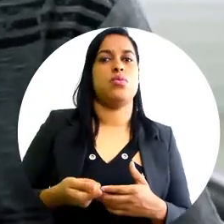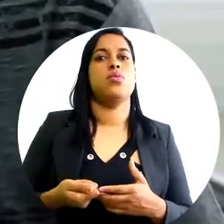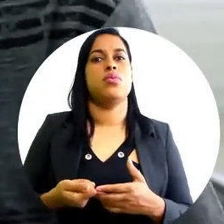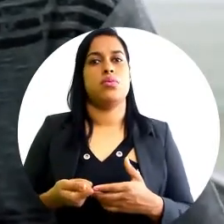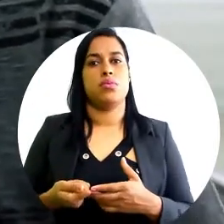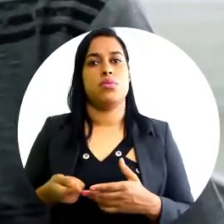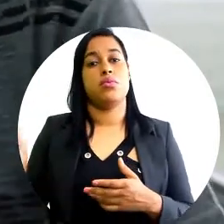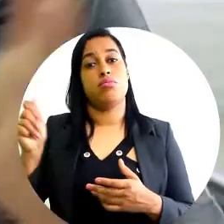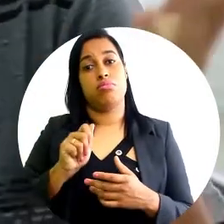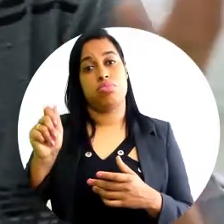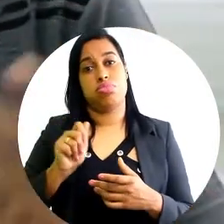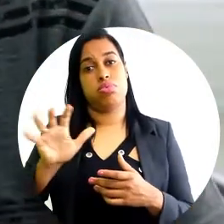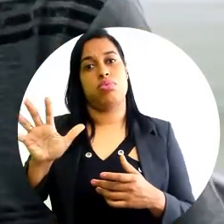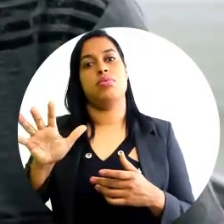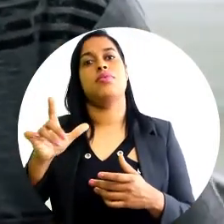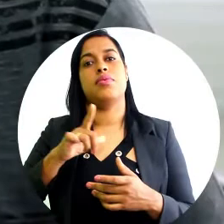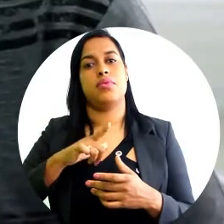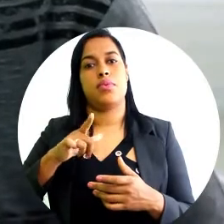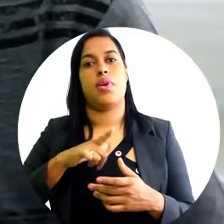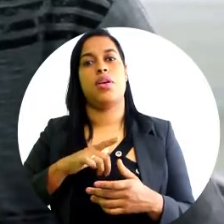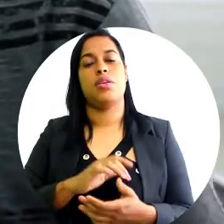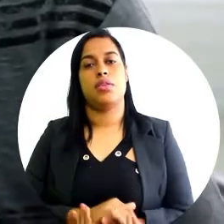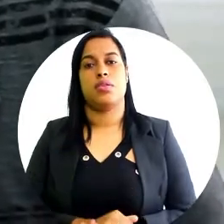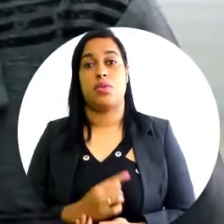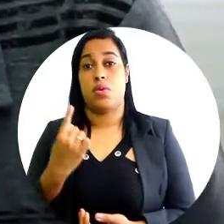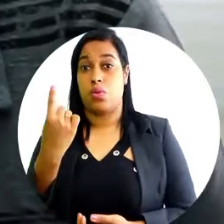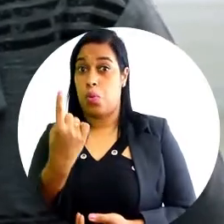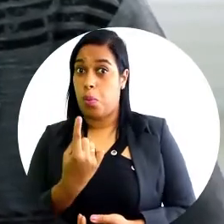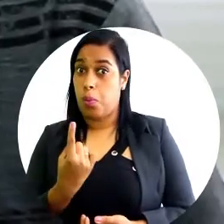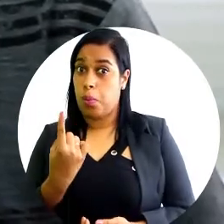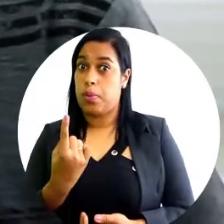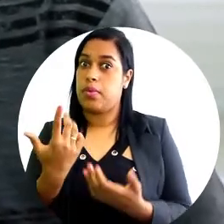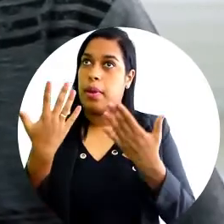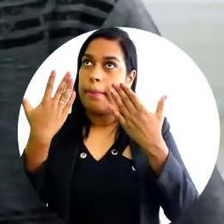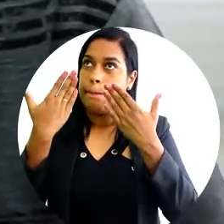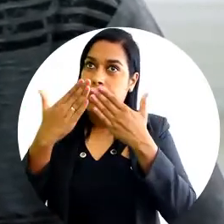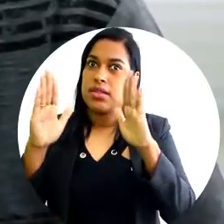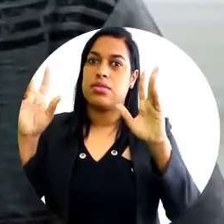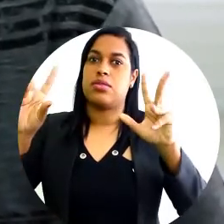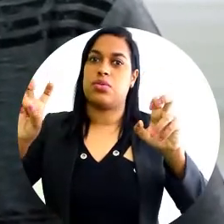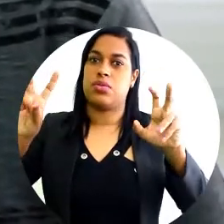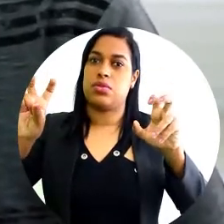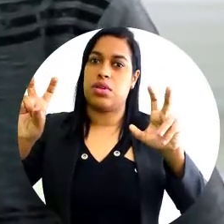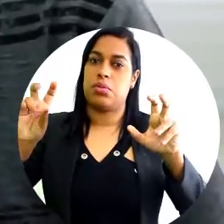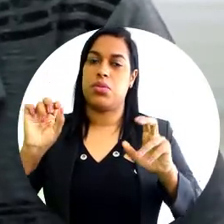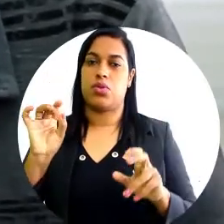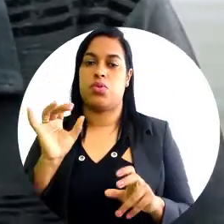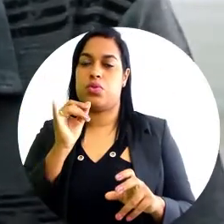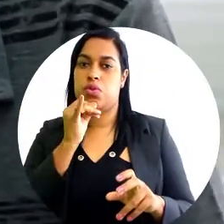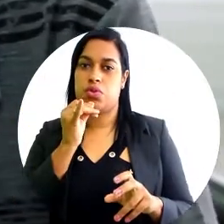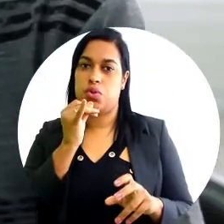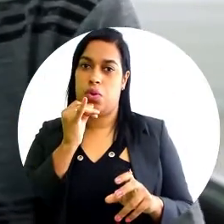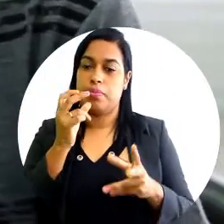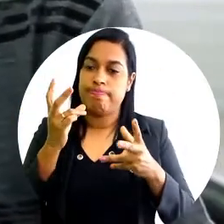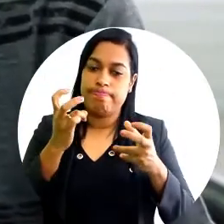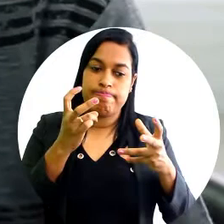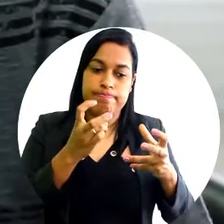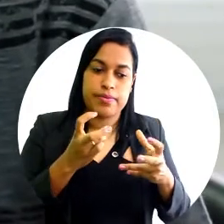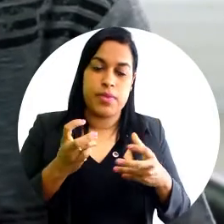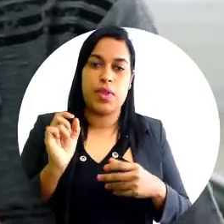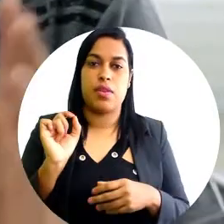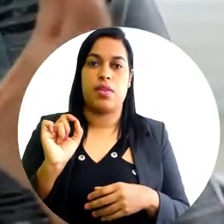a contribuição que os africanos deram. Enquanto não se tratava abertamente o tema, ou apenas